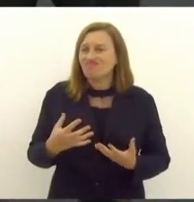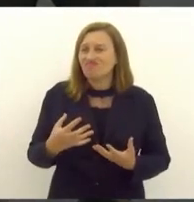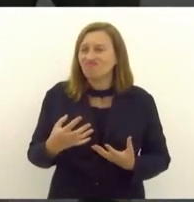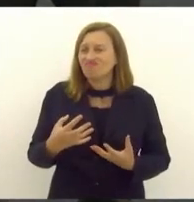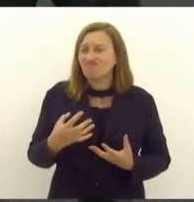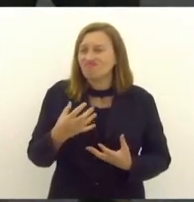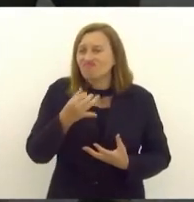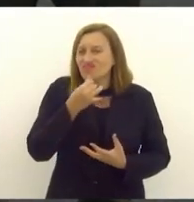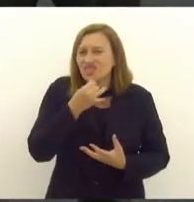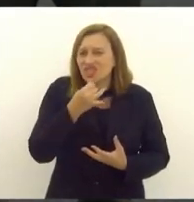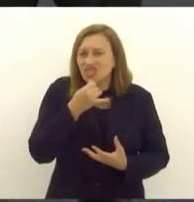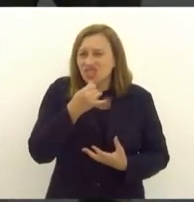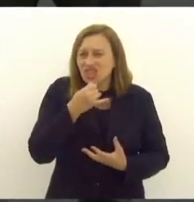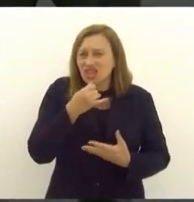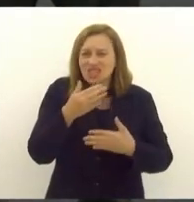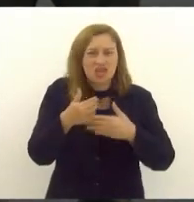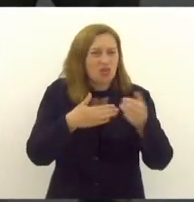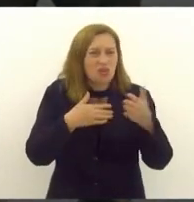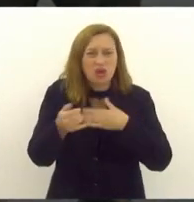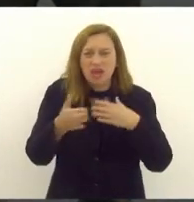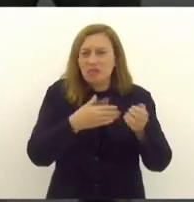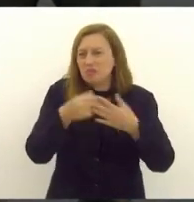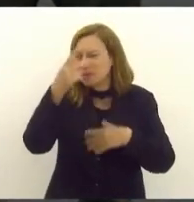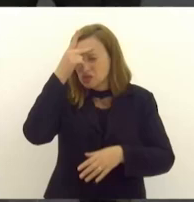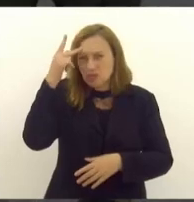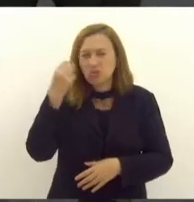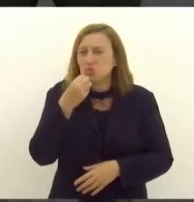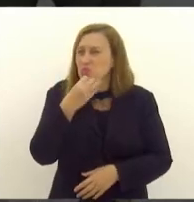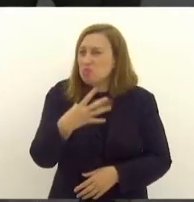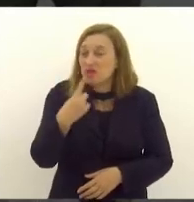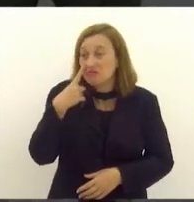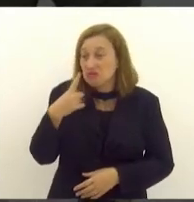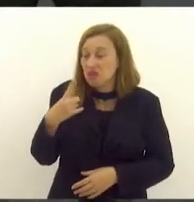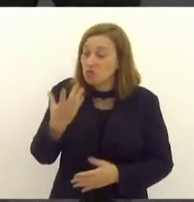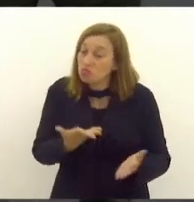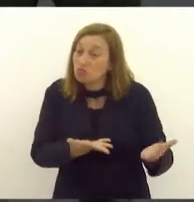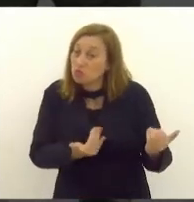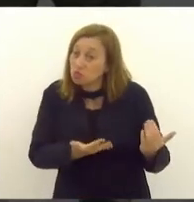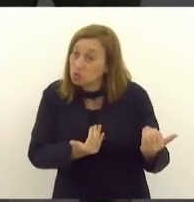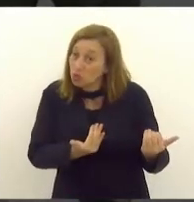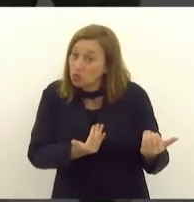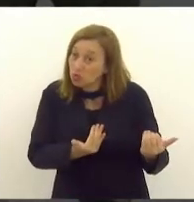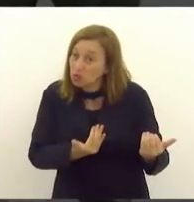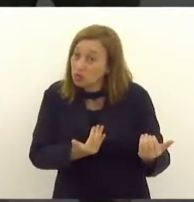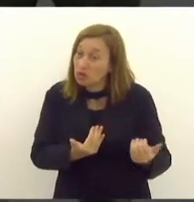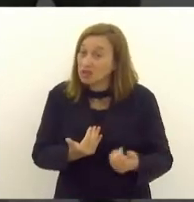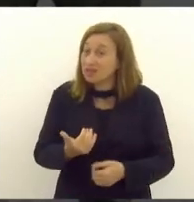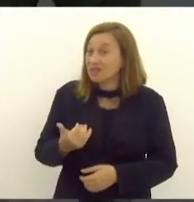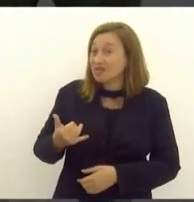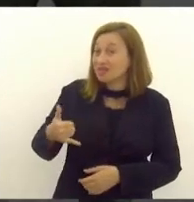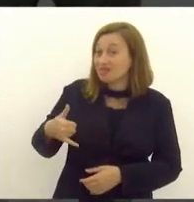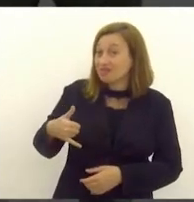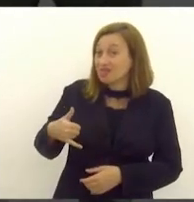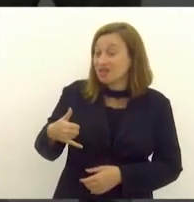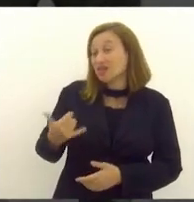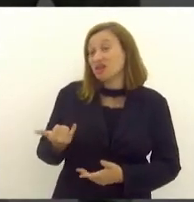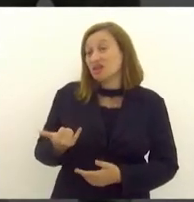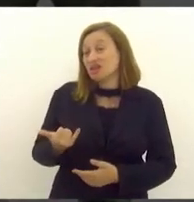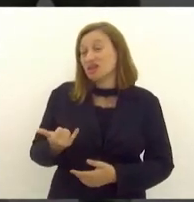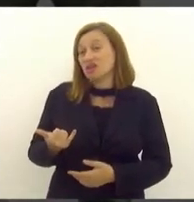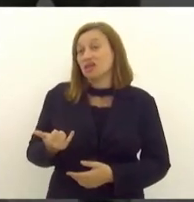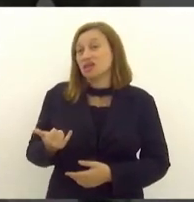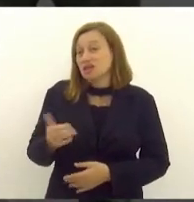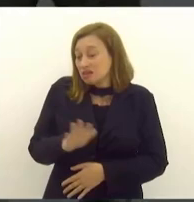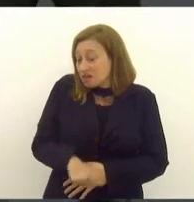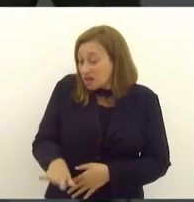náuseas a qualquer cidadão de bem ver um jovem Possivelmente menor de idade ao lado